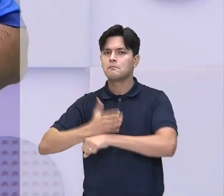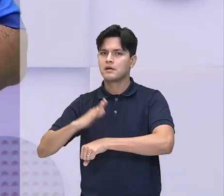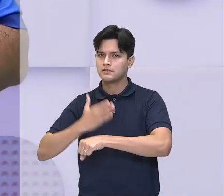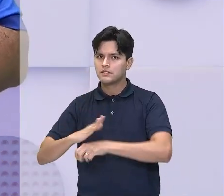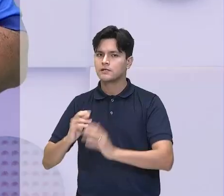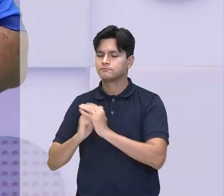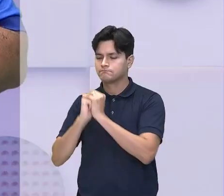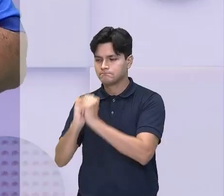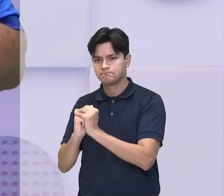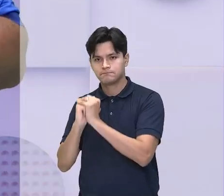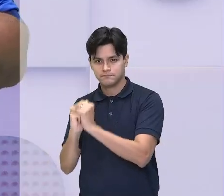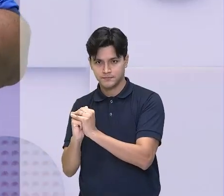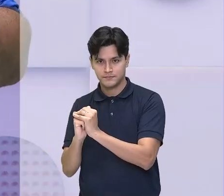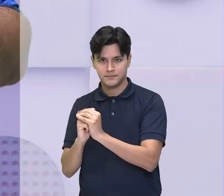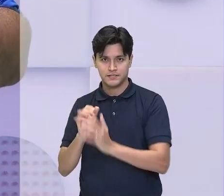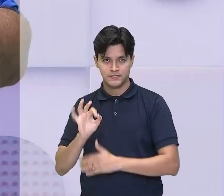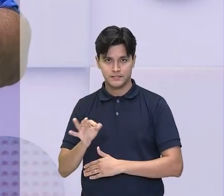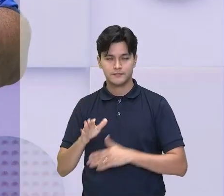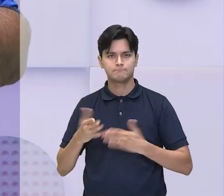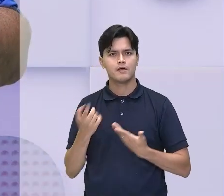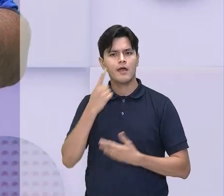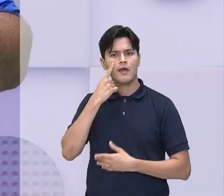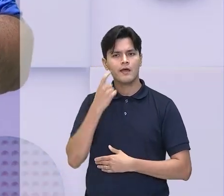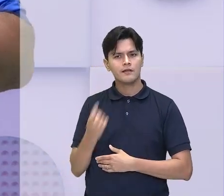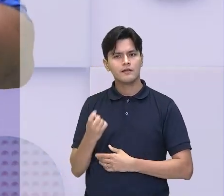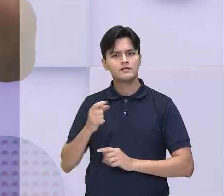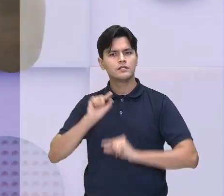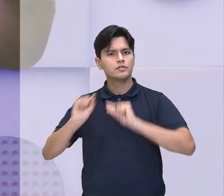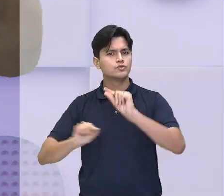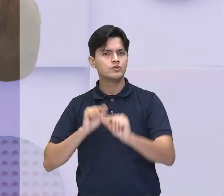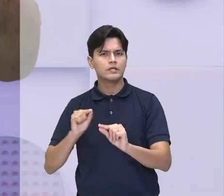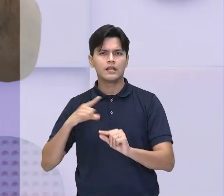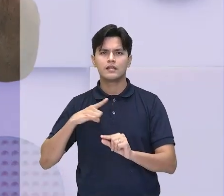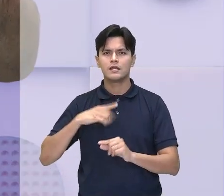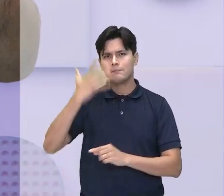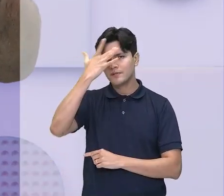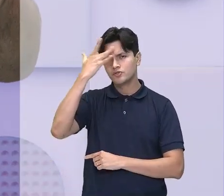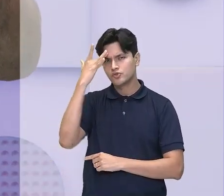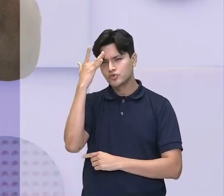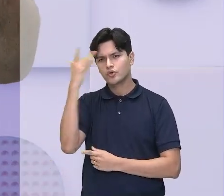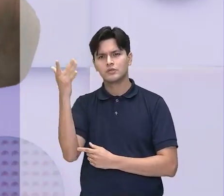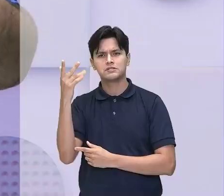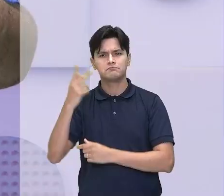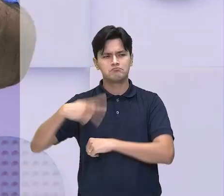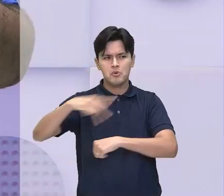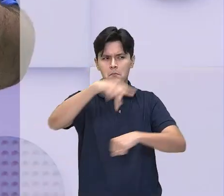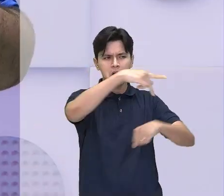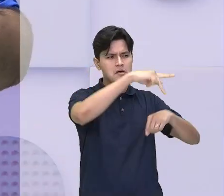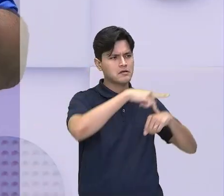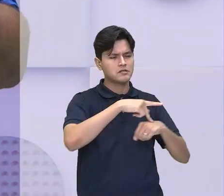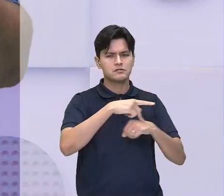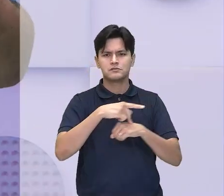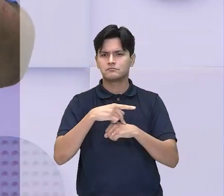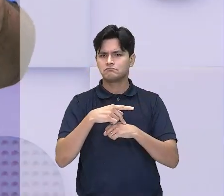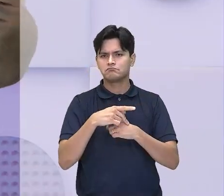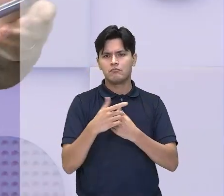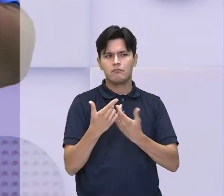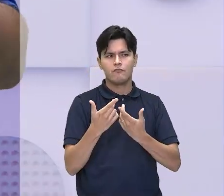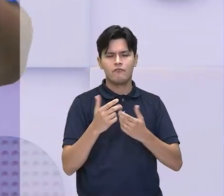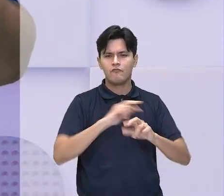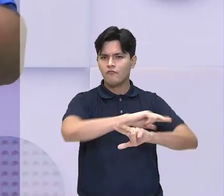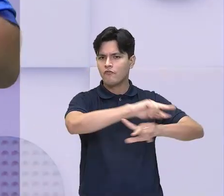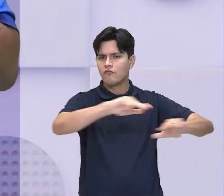E aí, interessante que gente do mundo inteiro, muçulmanos, se complementavam